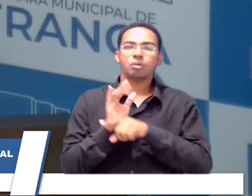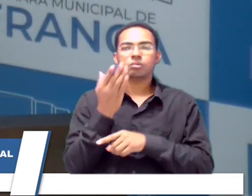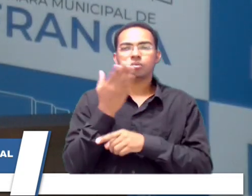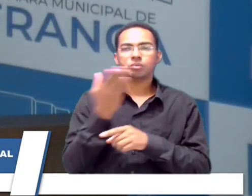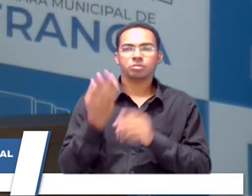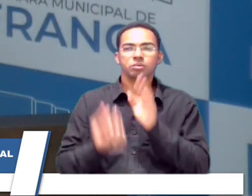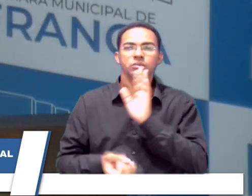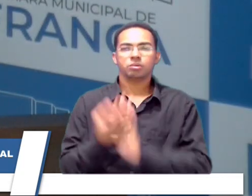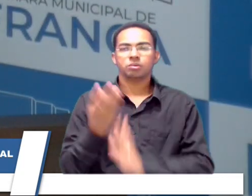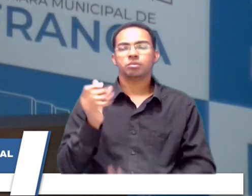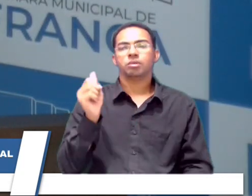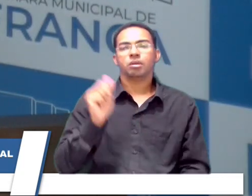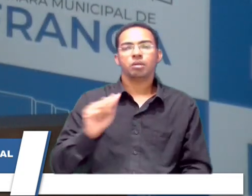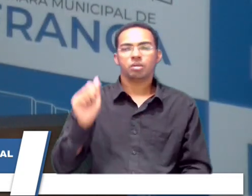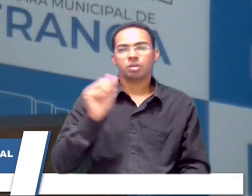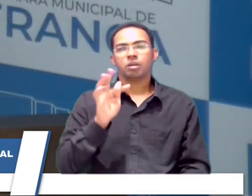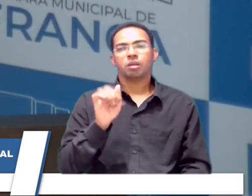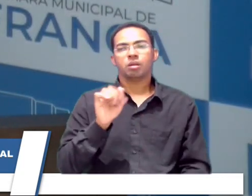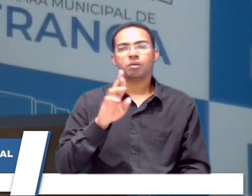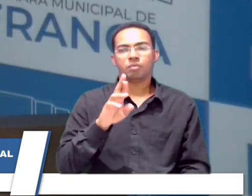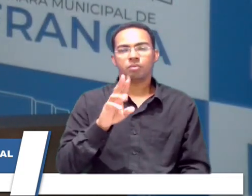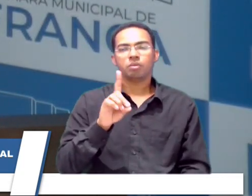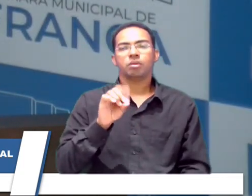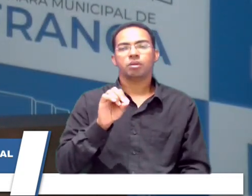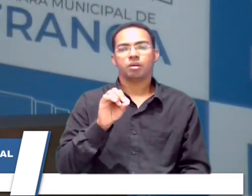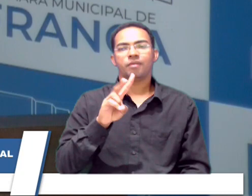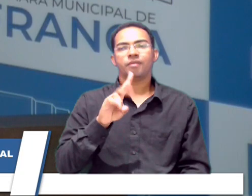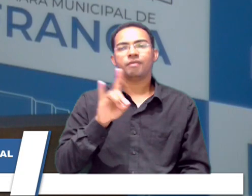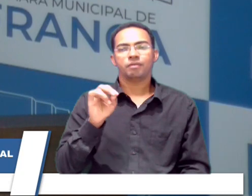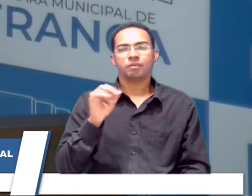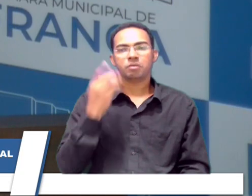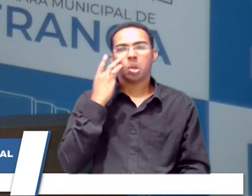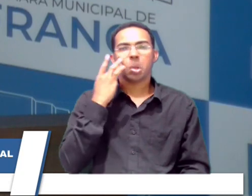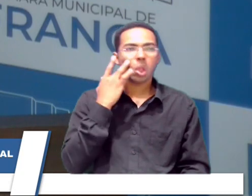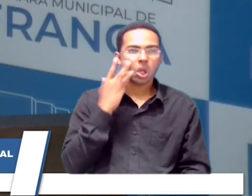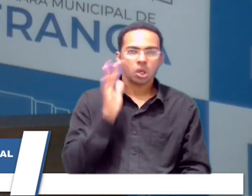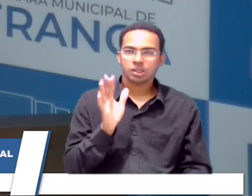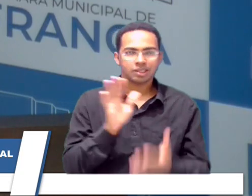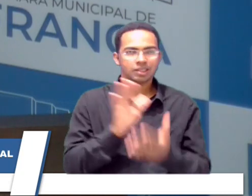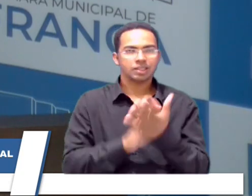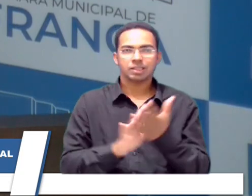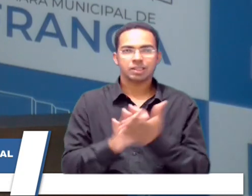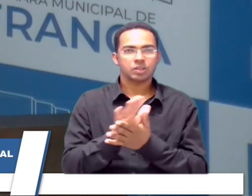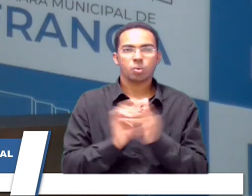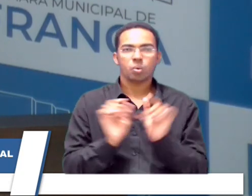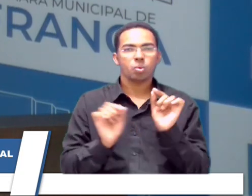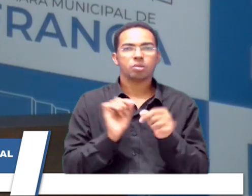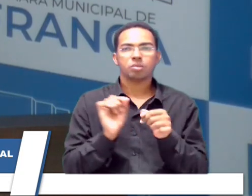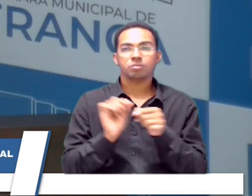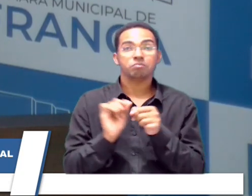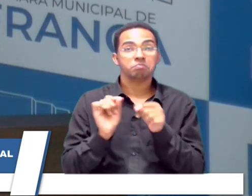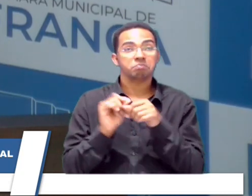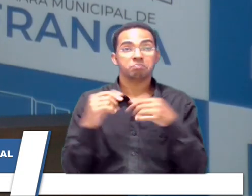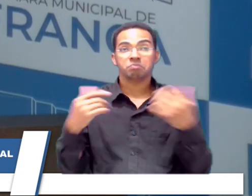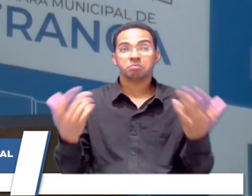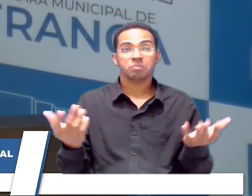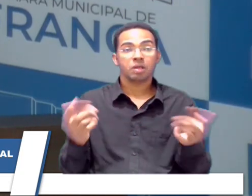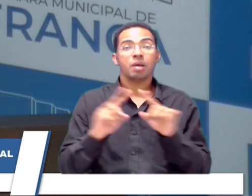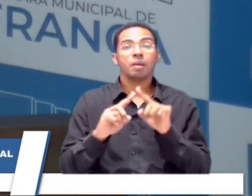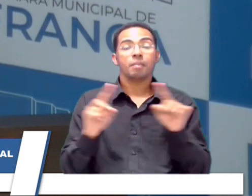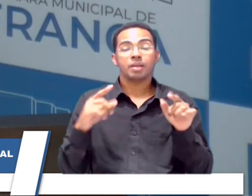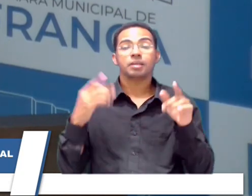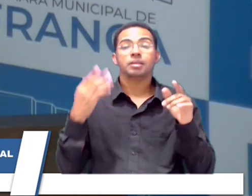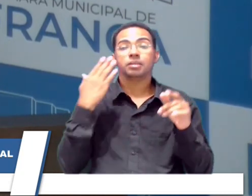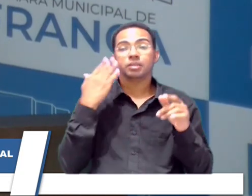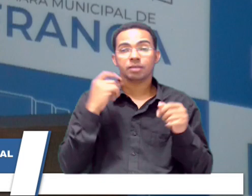fundar a Flor da Vida. Eu e o Vitor, a gente não sabia muito bem o que a gente ia fazer, mas a gente sabia que ia fazer